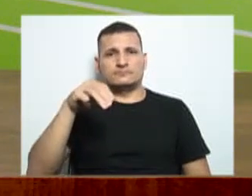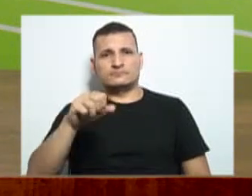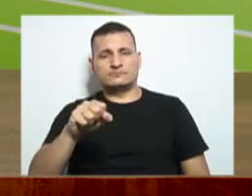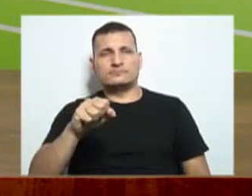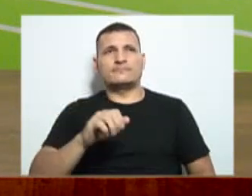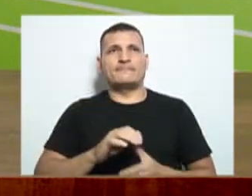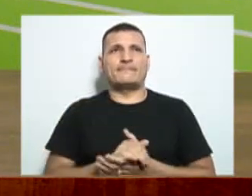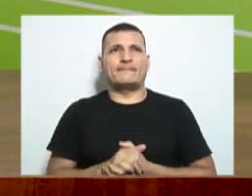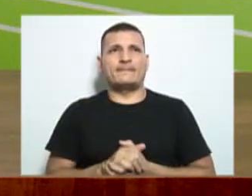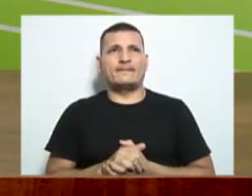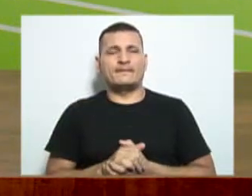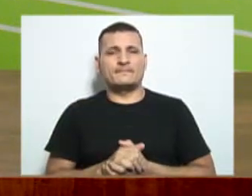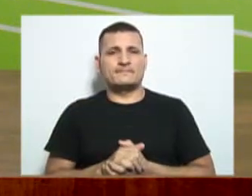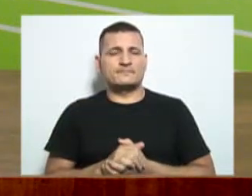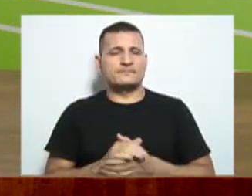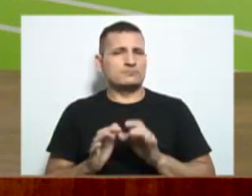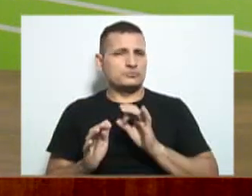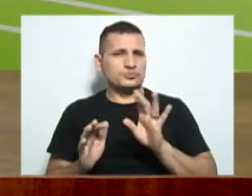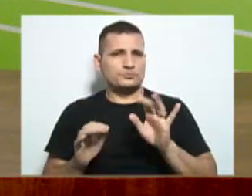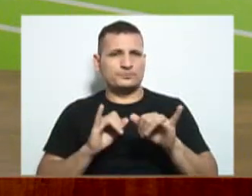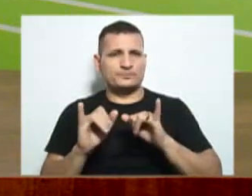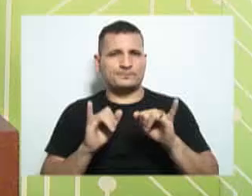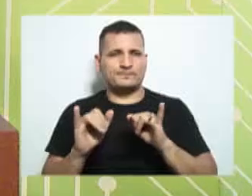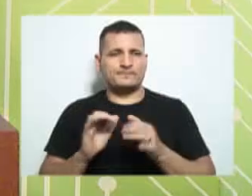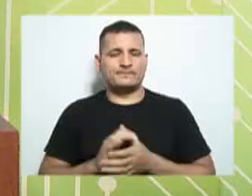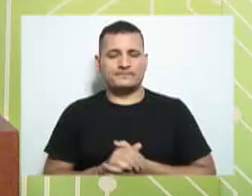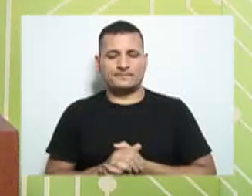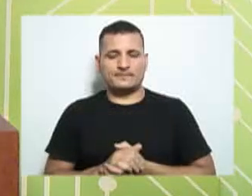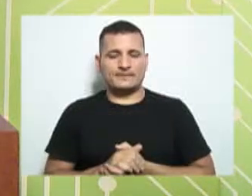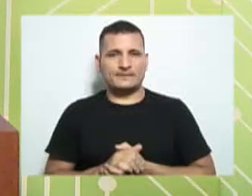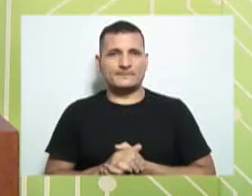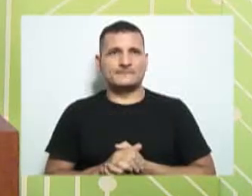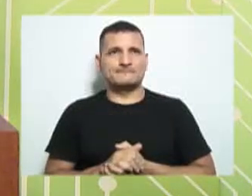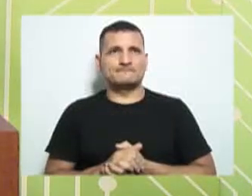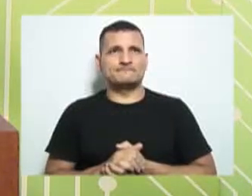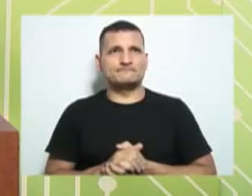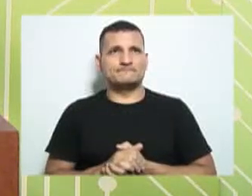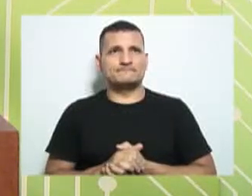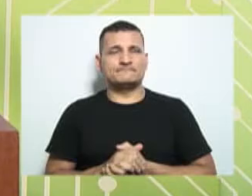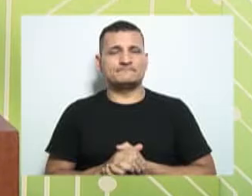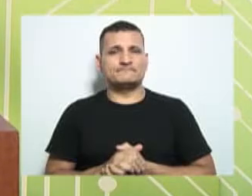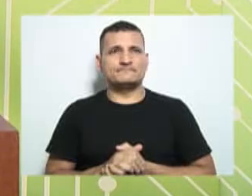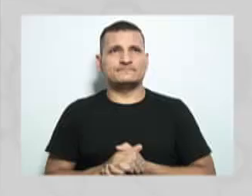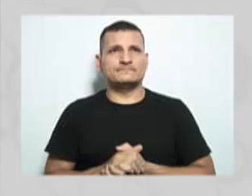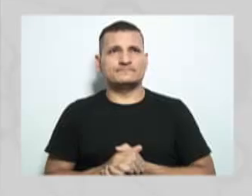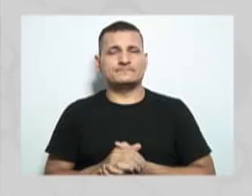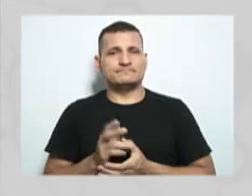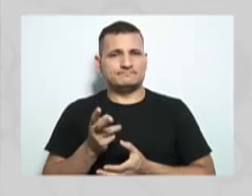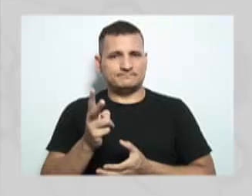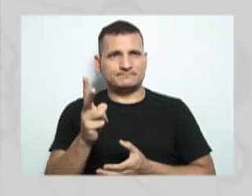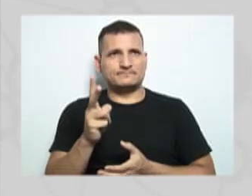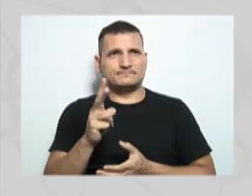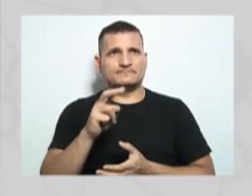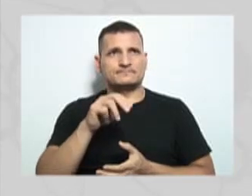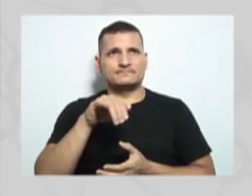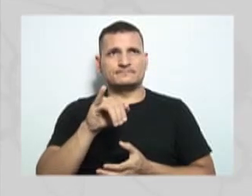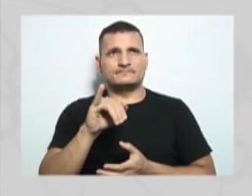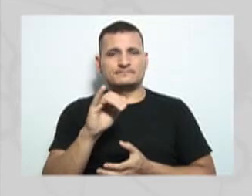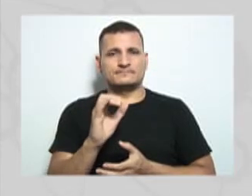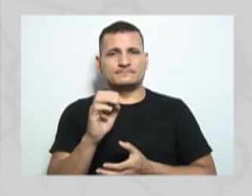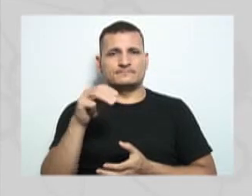ICMS. Somente essa informação, professora. Obrigada, professora Fernanda. Vamos continuar ali no slide com relação ao